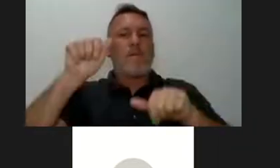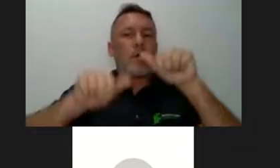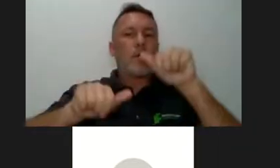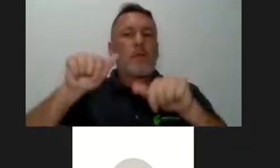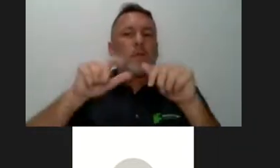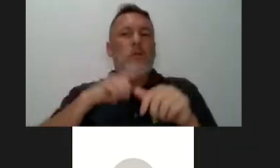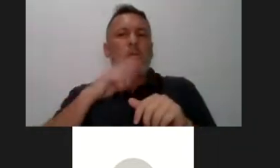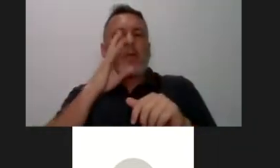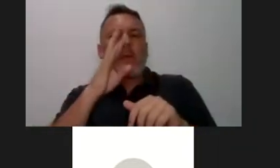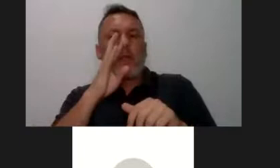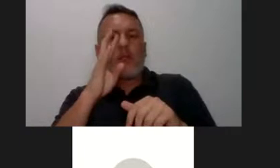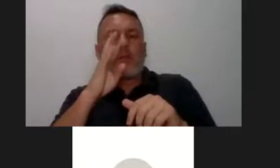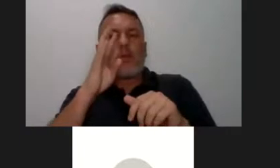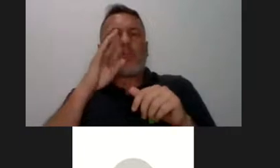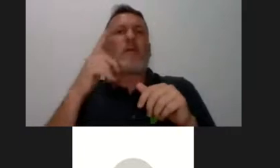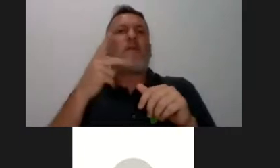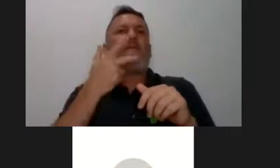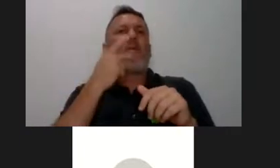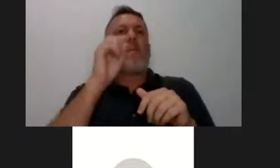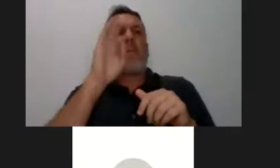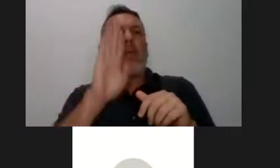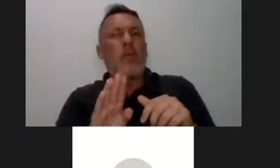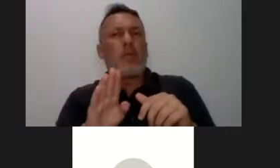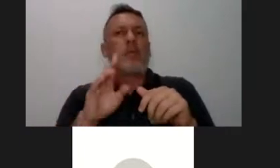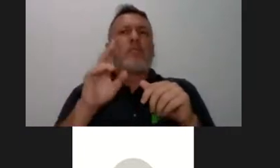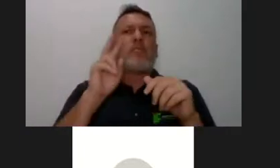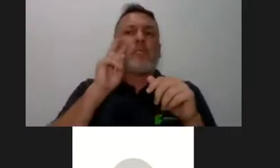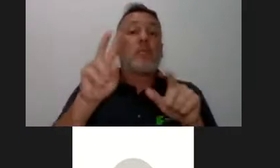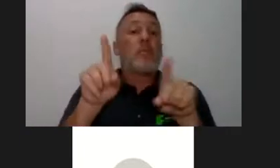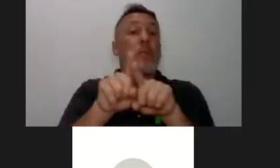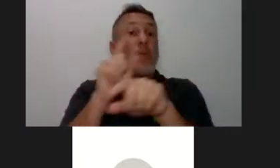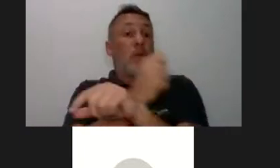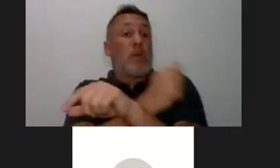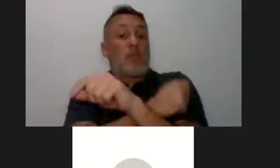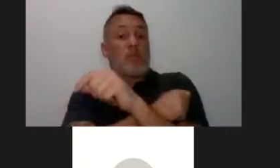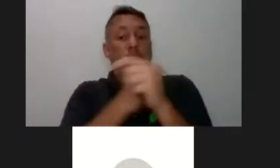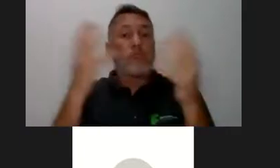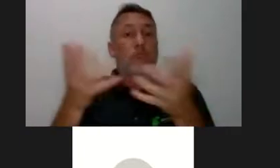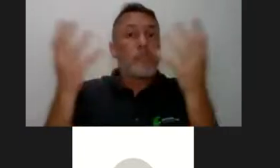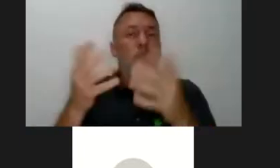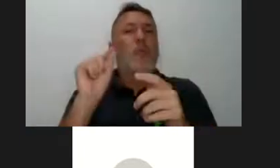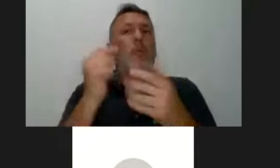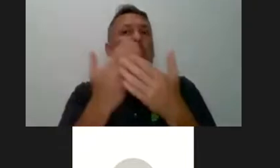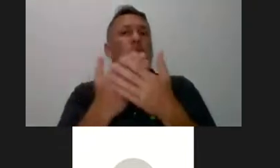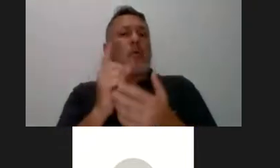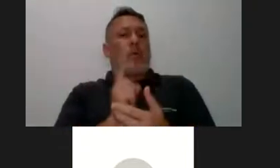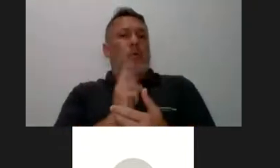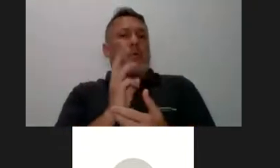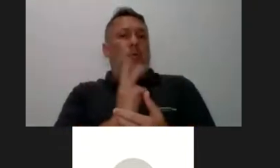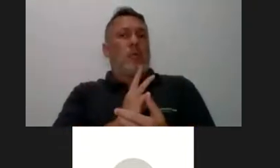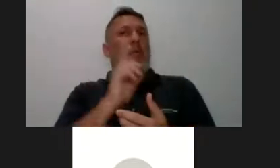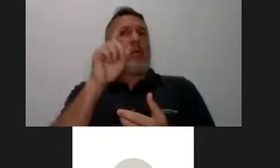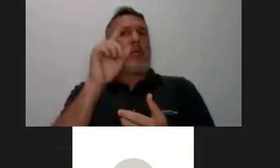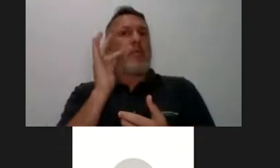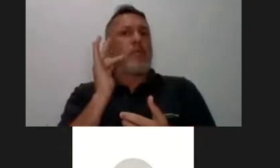minuciosa, elogios e estimular os nossos alunos. Alunos do ensino médio que nós esperamos ser futuros para